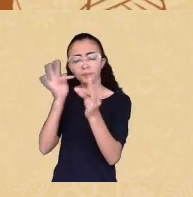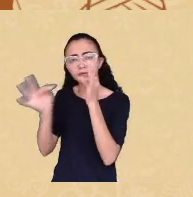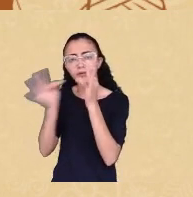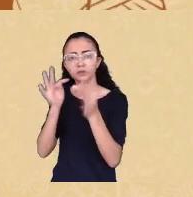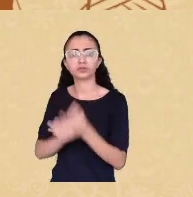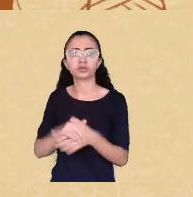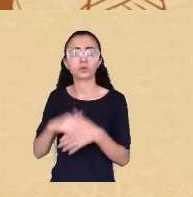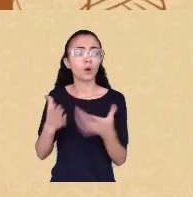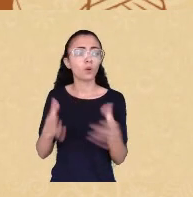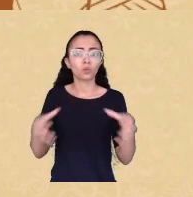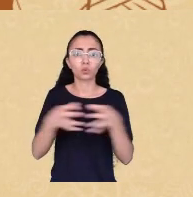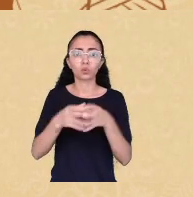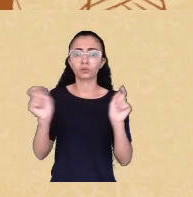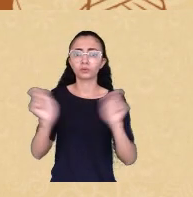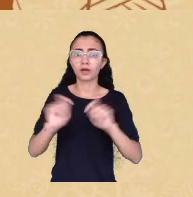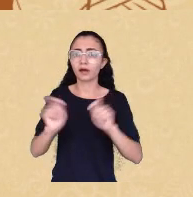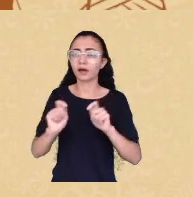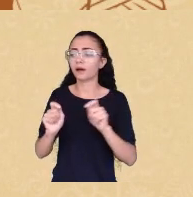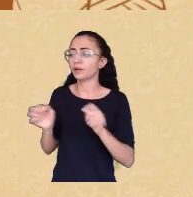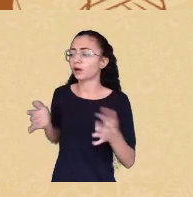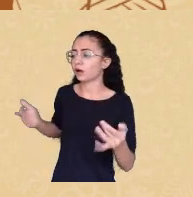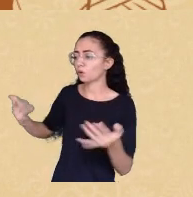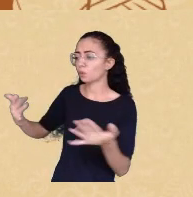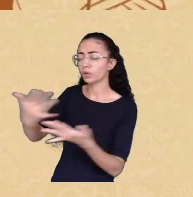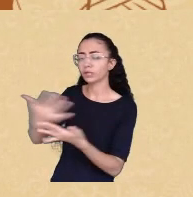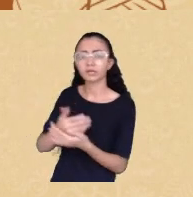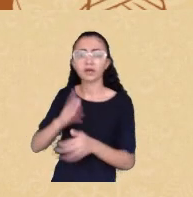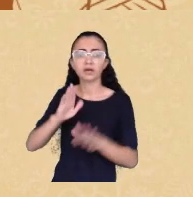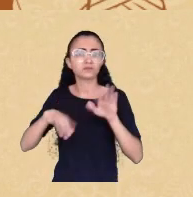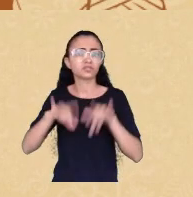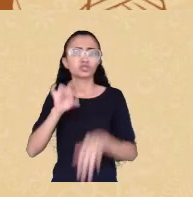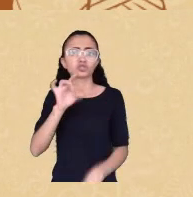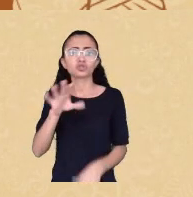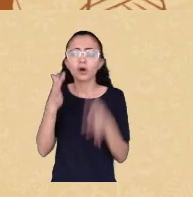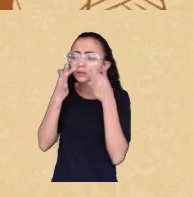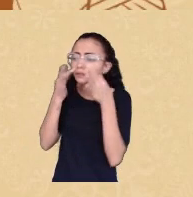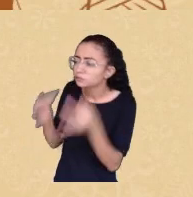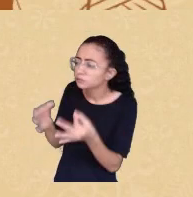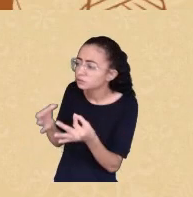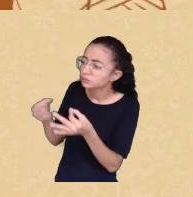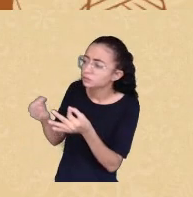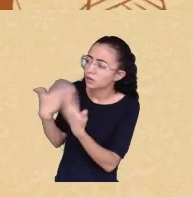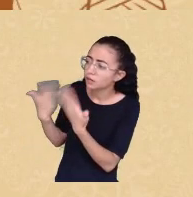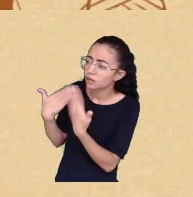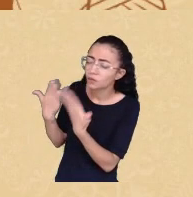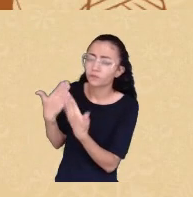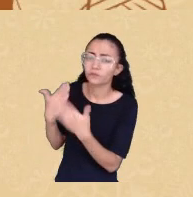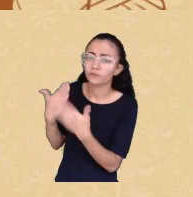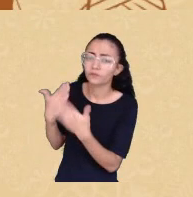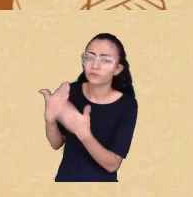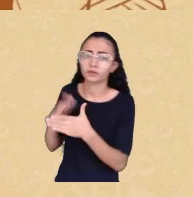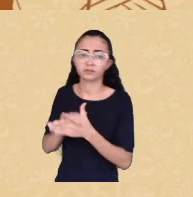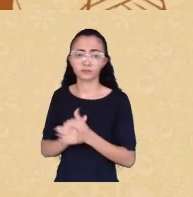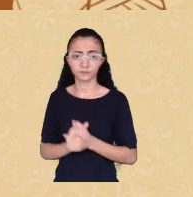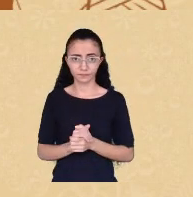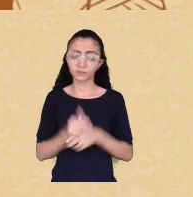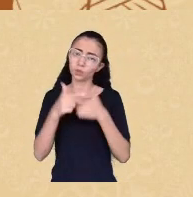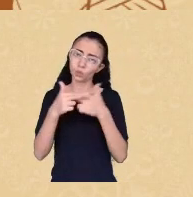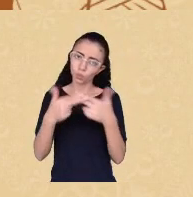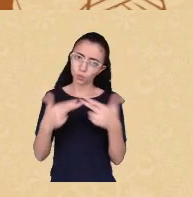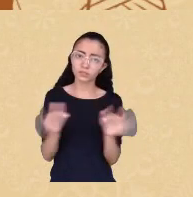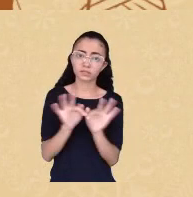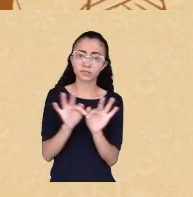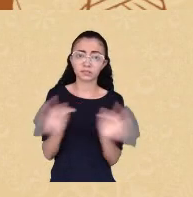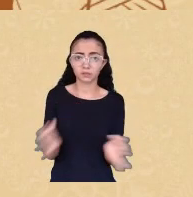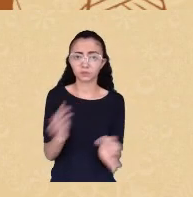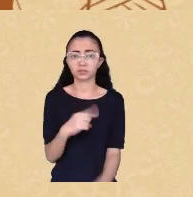às vezes, basta ouvir e é algo mais simples, né? Aí são outras coisas que a gente pensou. E